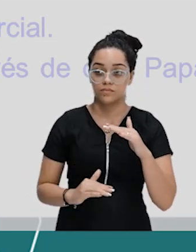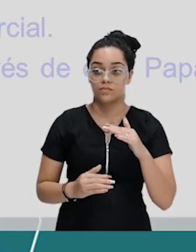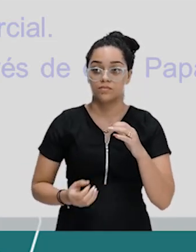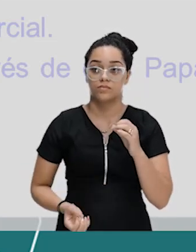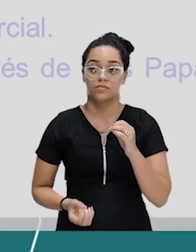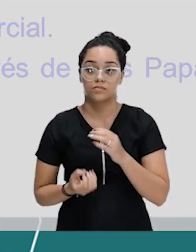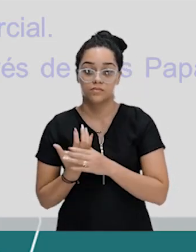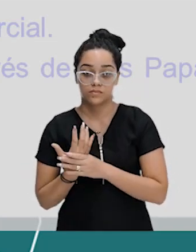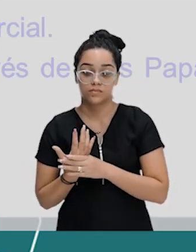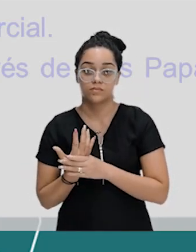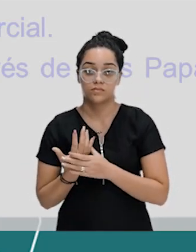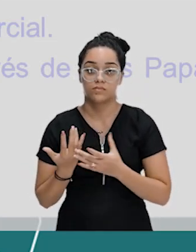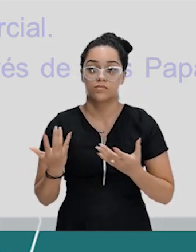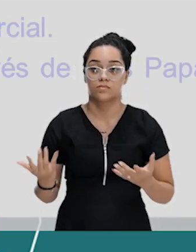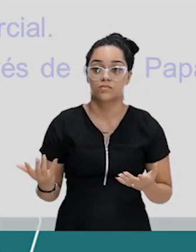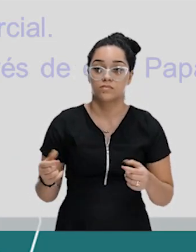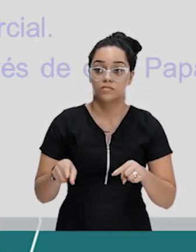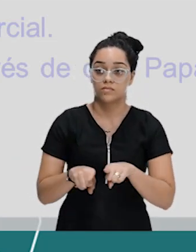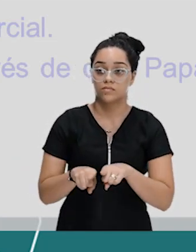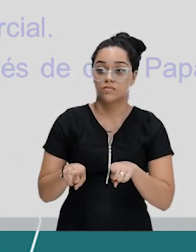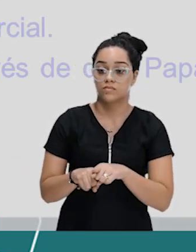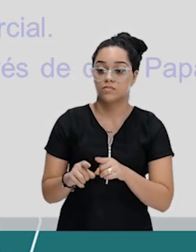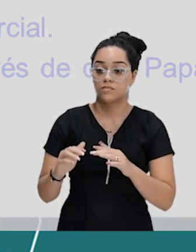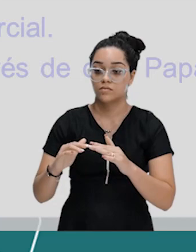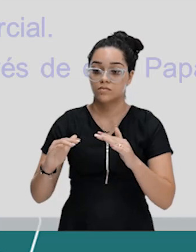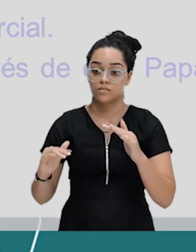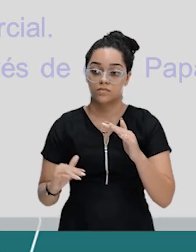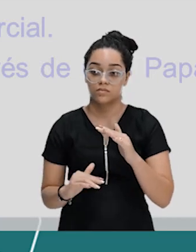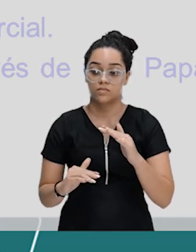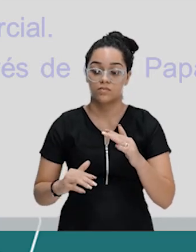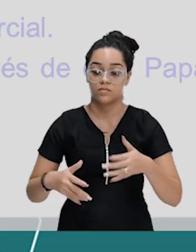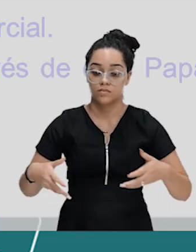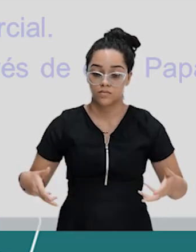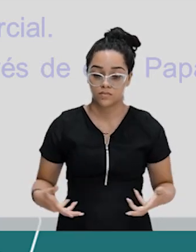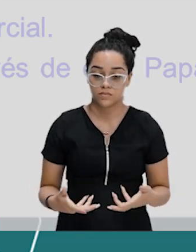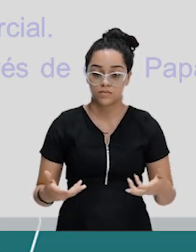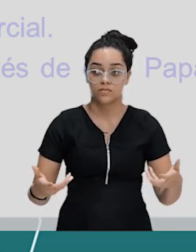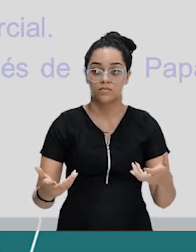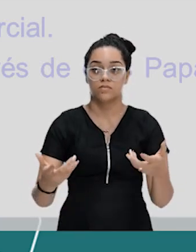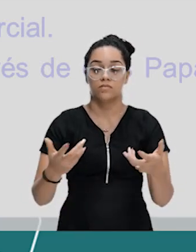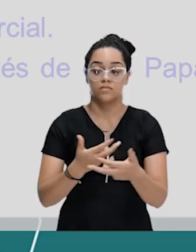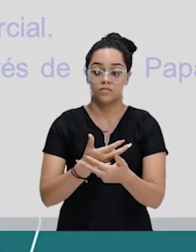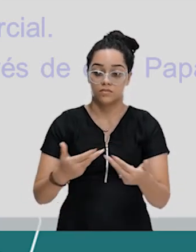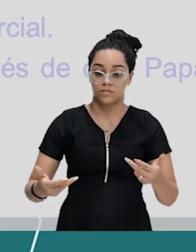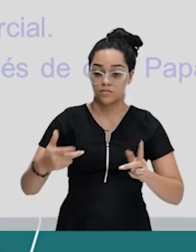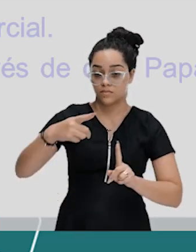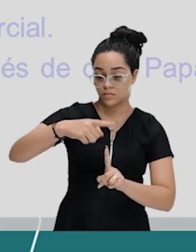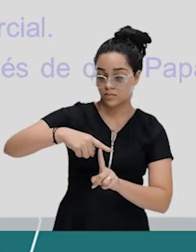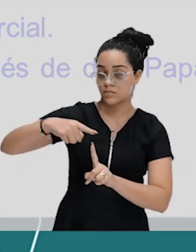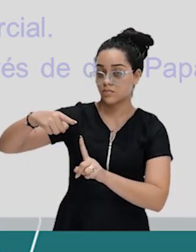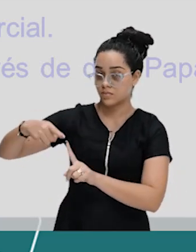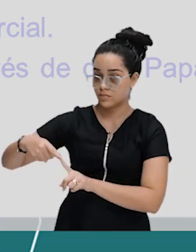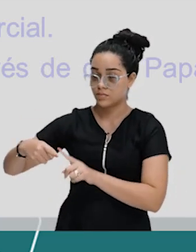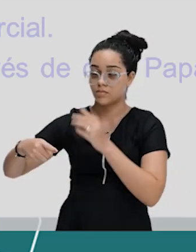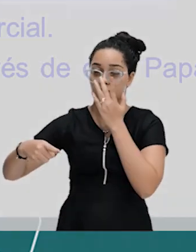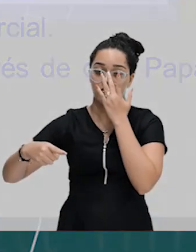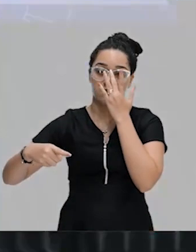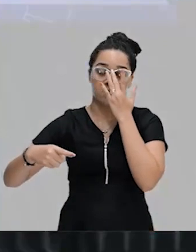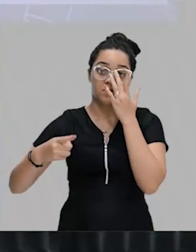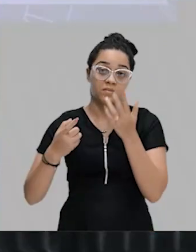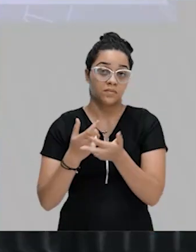produção e o consumo, um desequilíbrio provocado por diversos elementos,